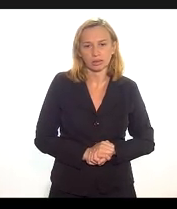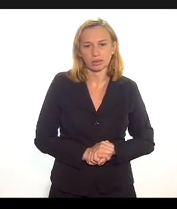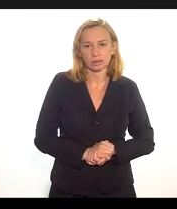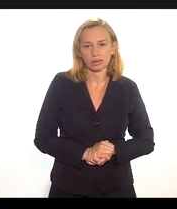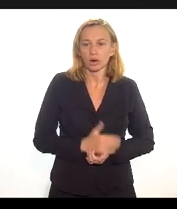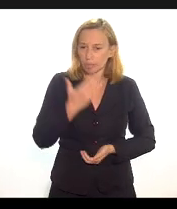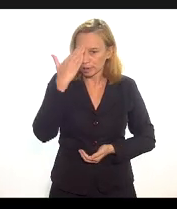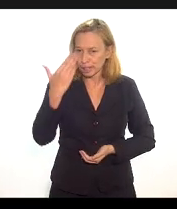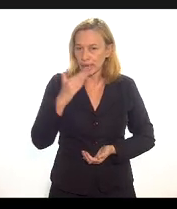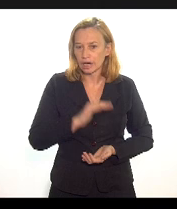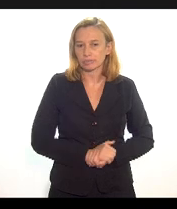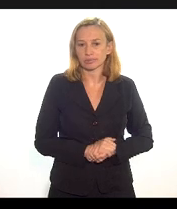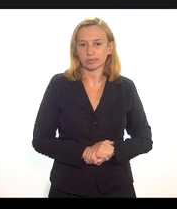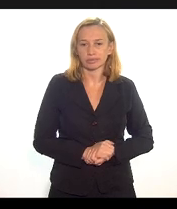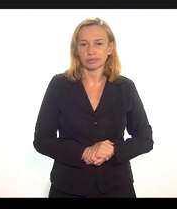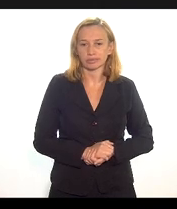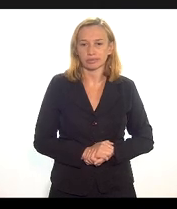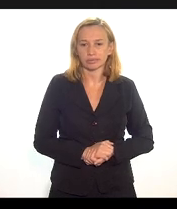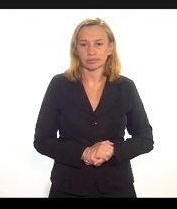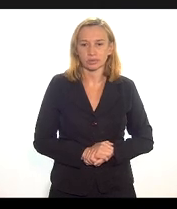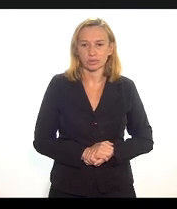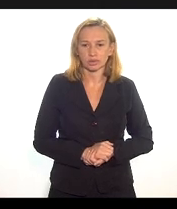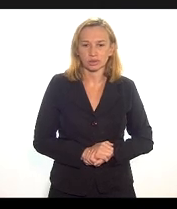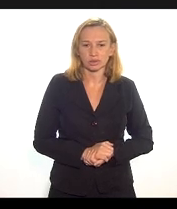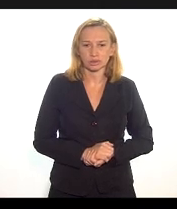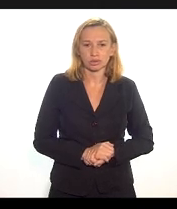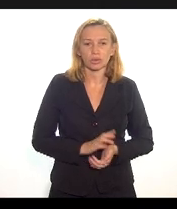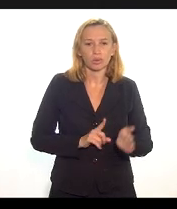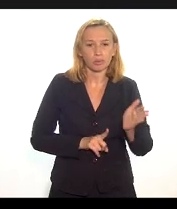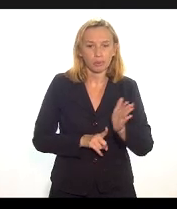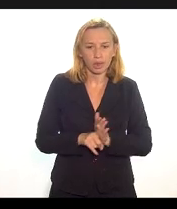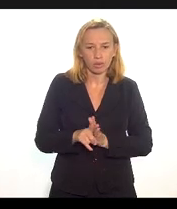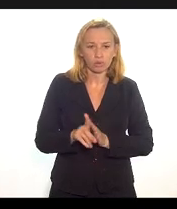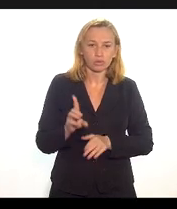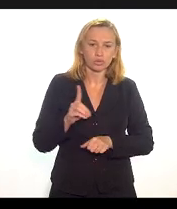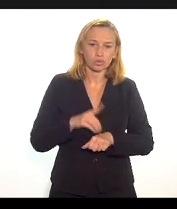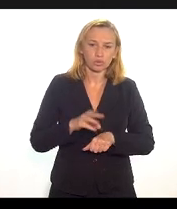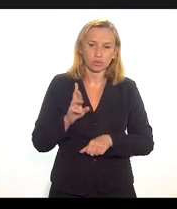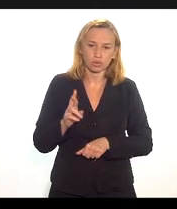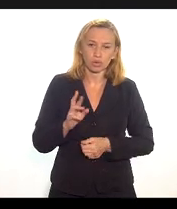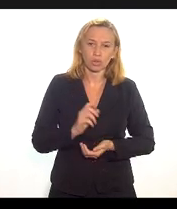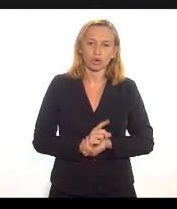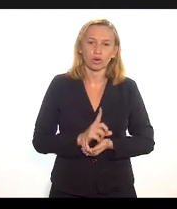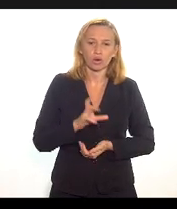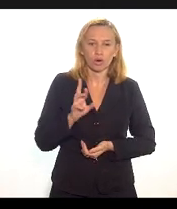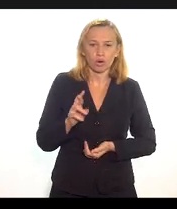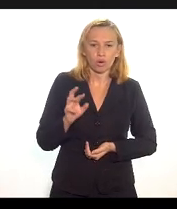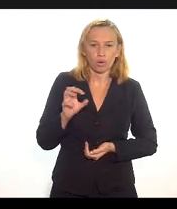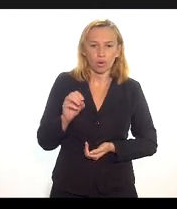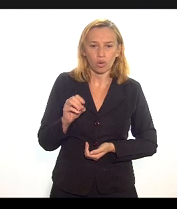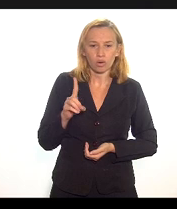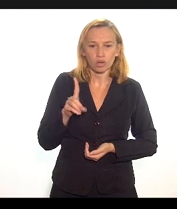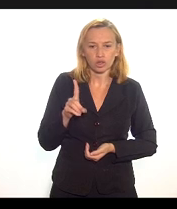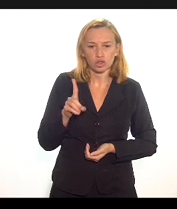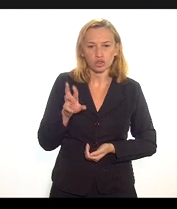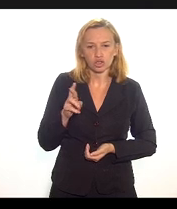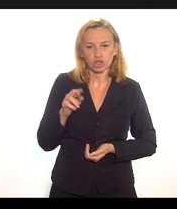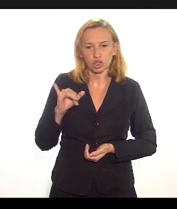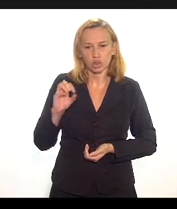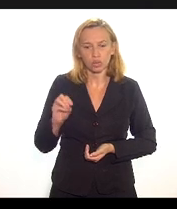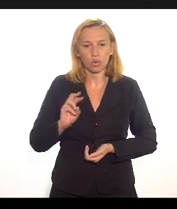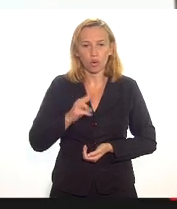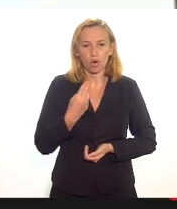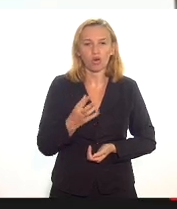Muito obrigado. Eu pergunto ao doutor Rodrigo, ou doutor